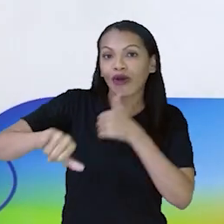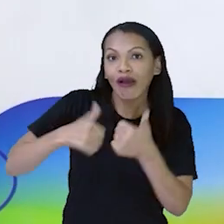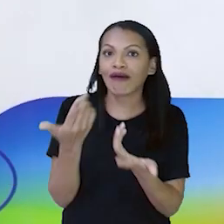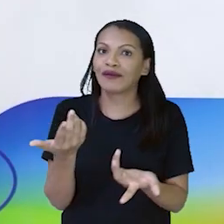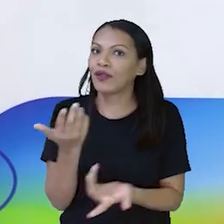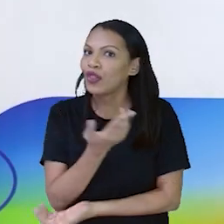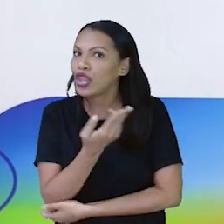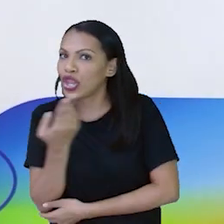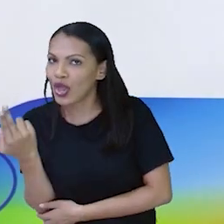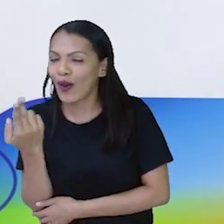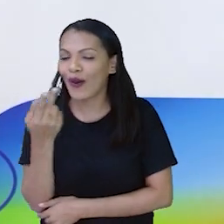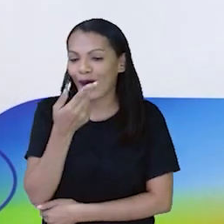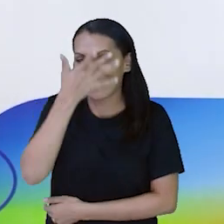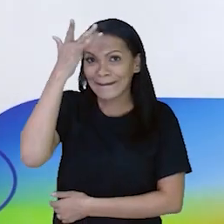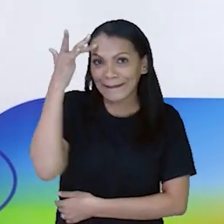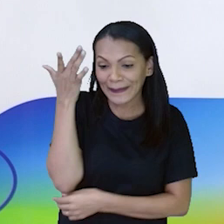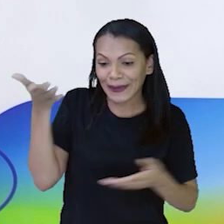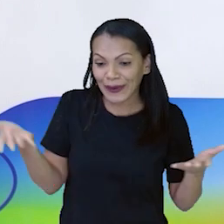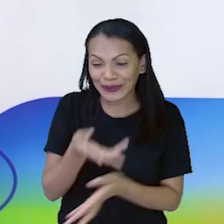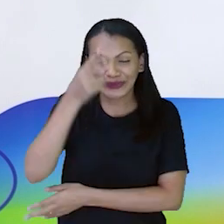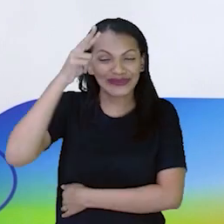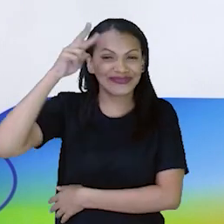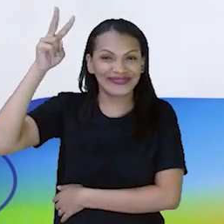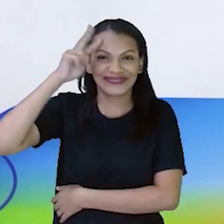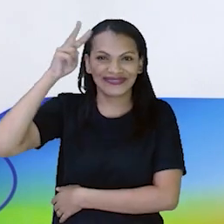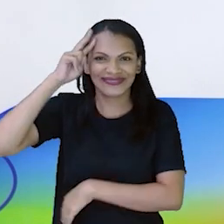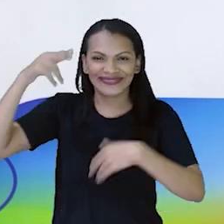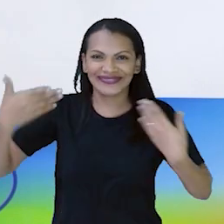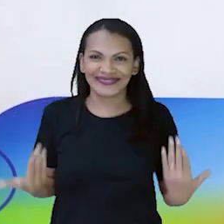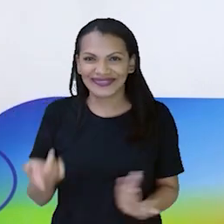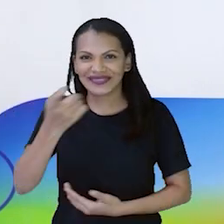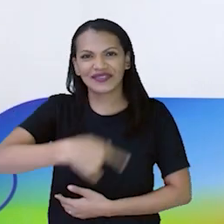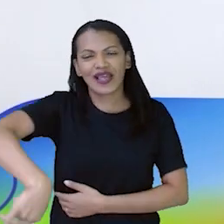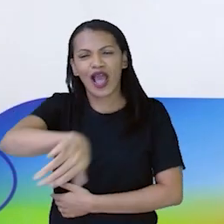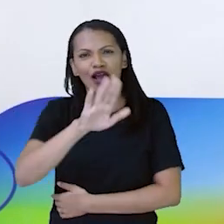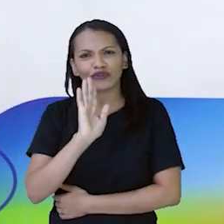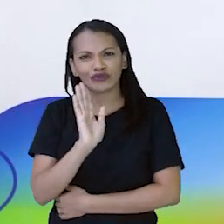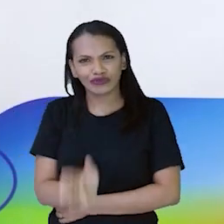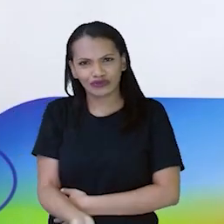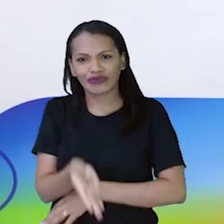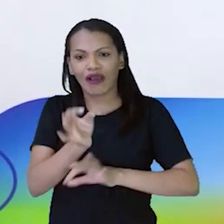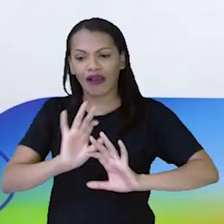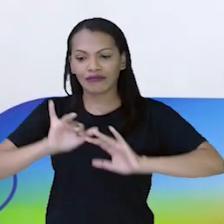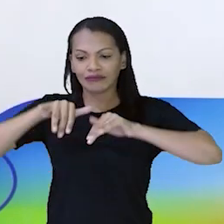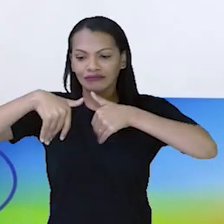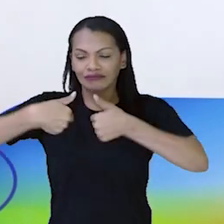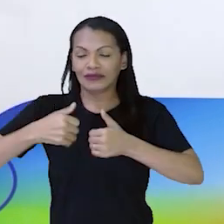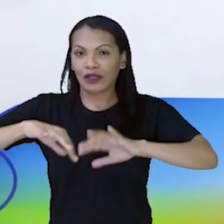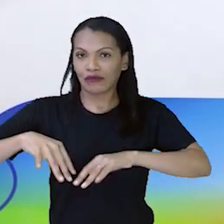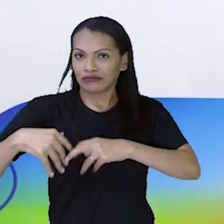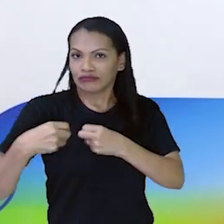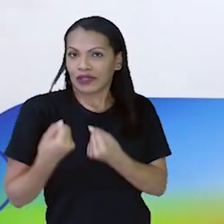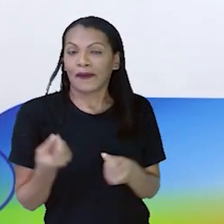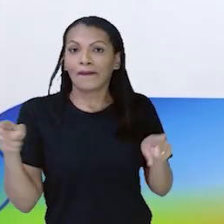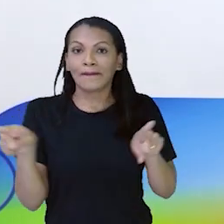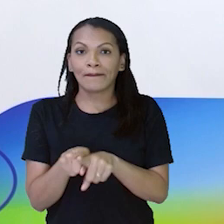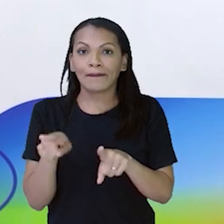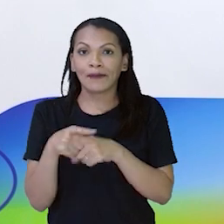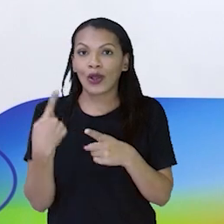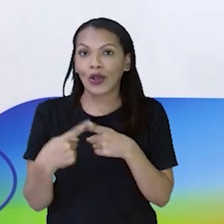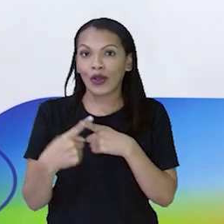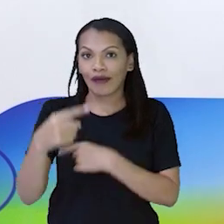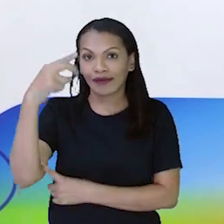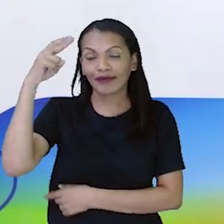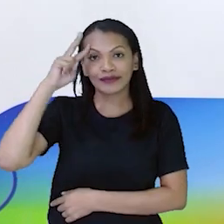hora dessa da manhã, hoje é segunda-feira, vocês já devem estar bem mais dispostos do que eu, né? Porque segunda-feira vocês já devem